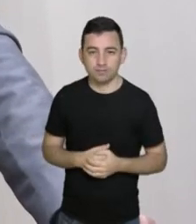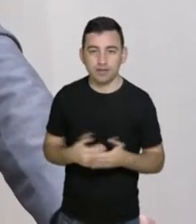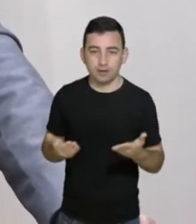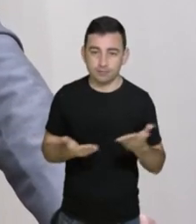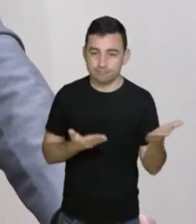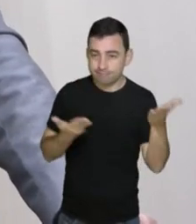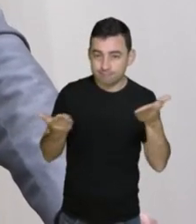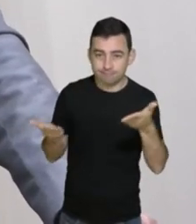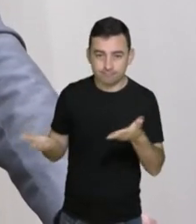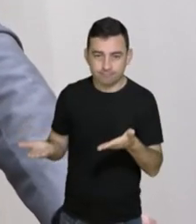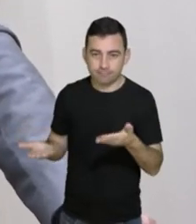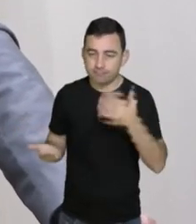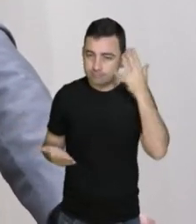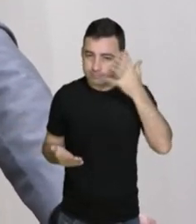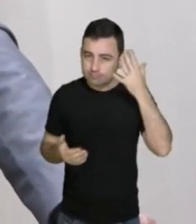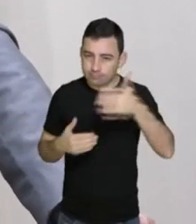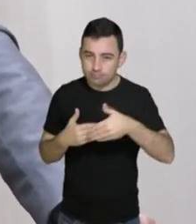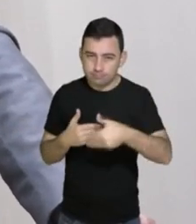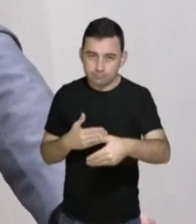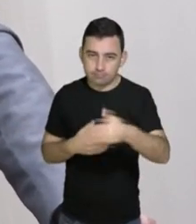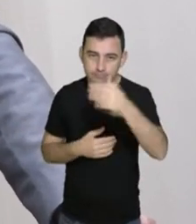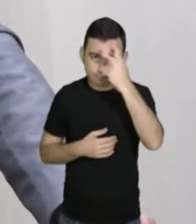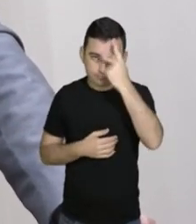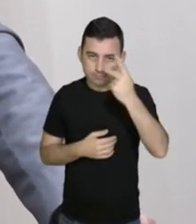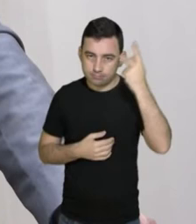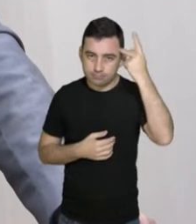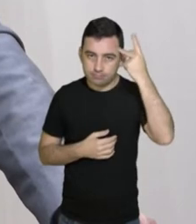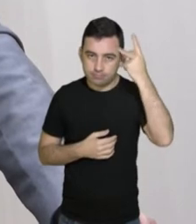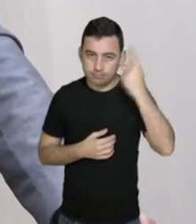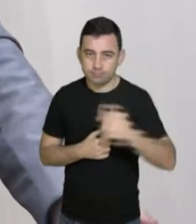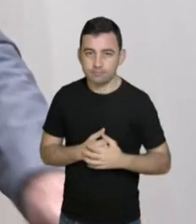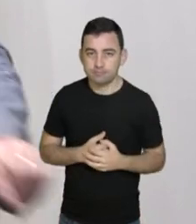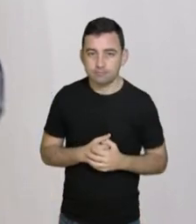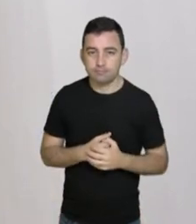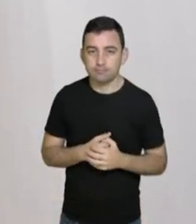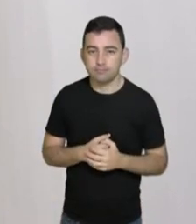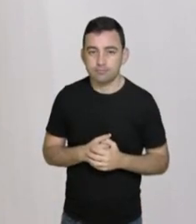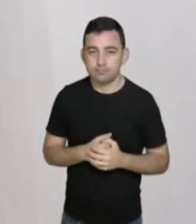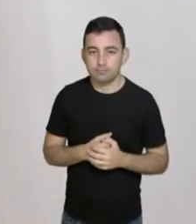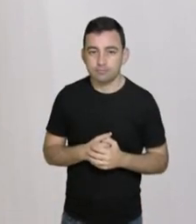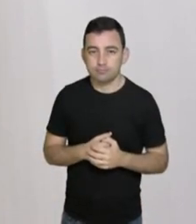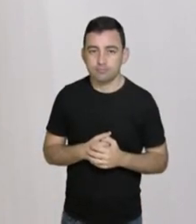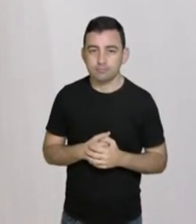presidente, à deputada Paulinha para que